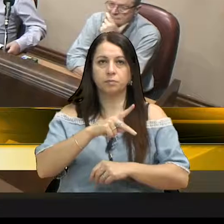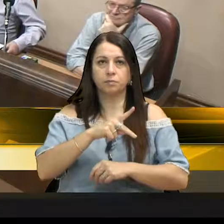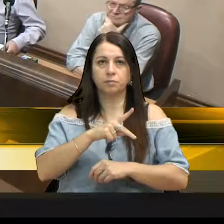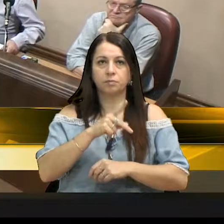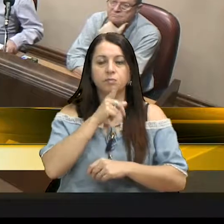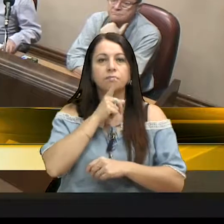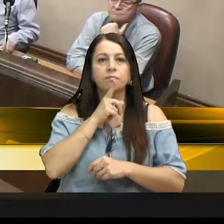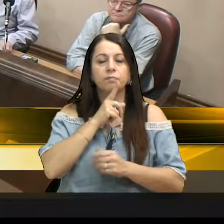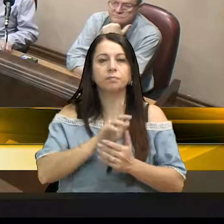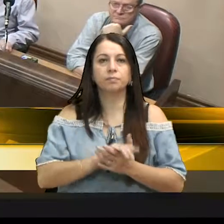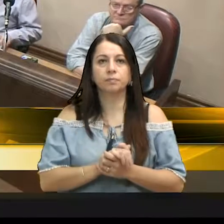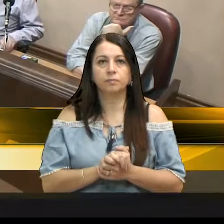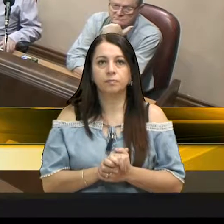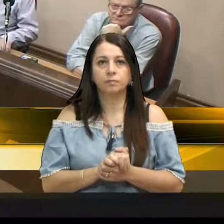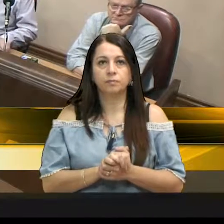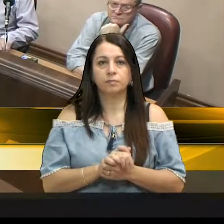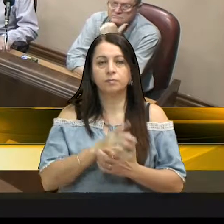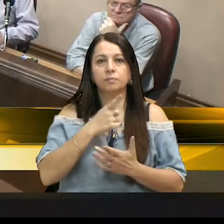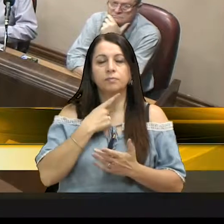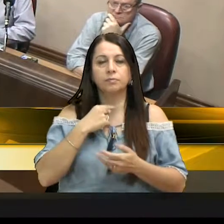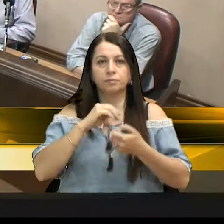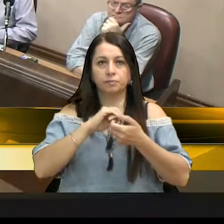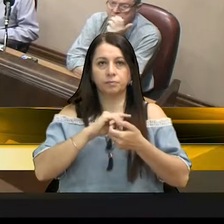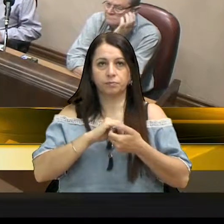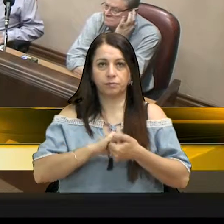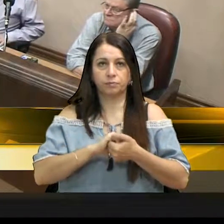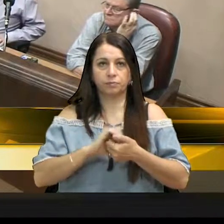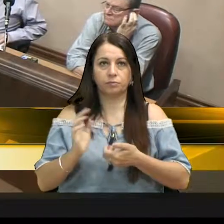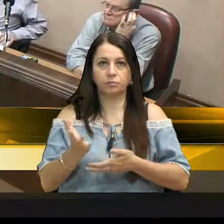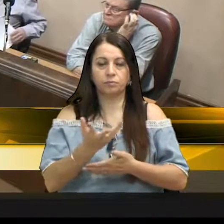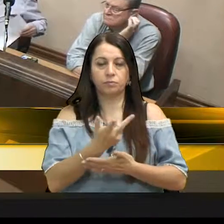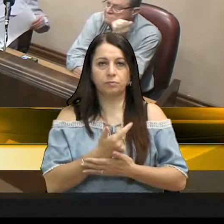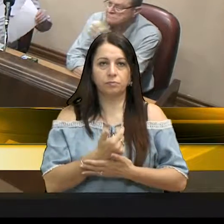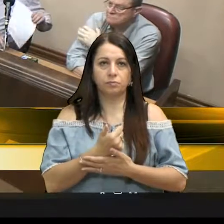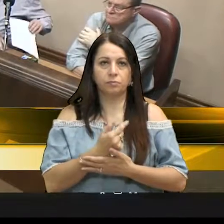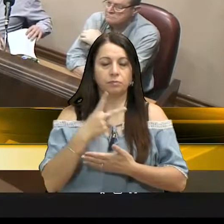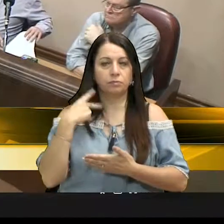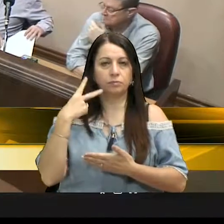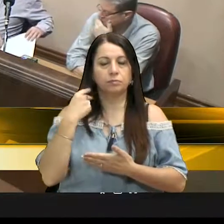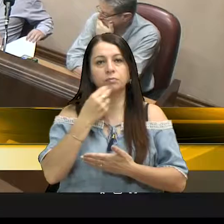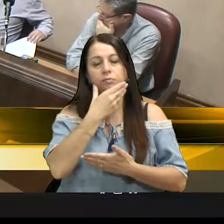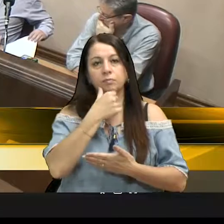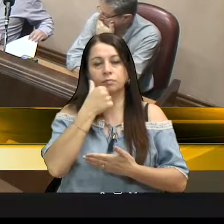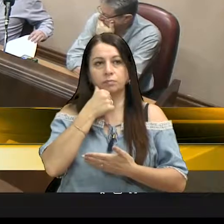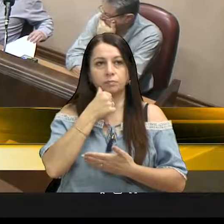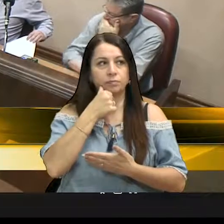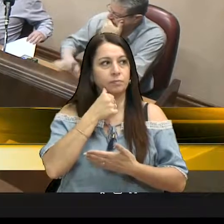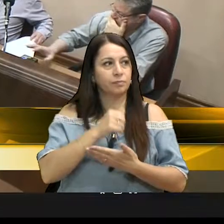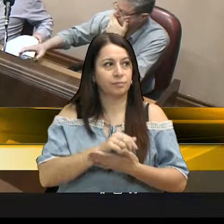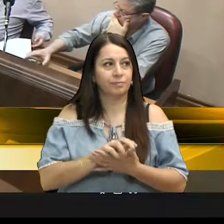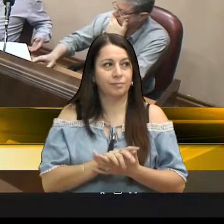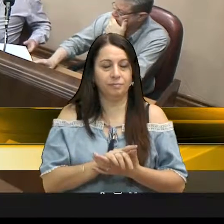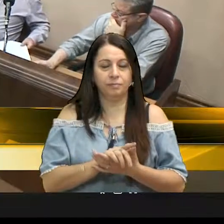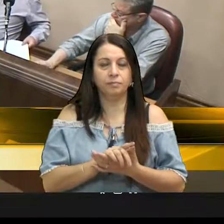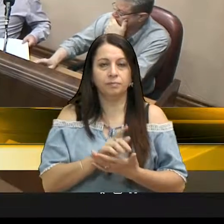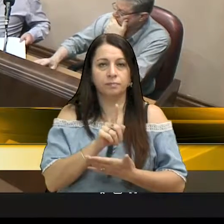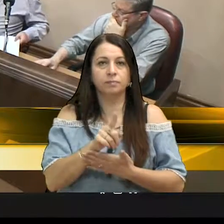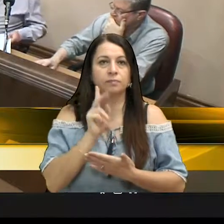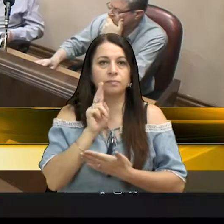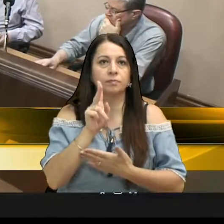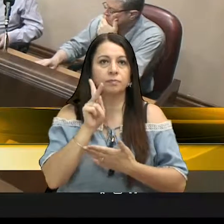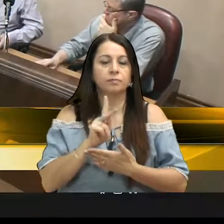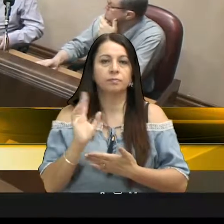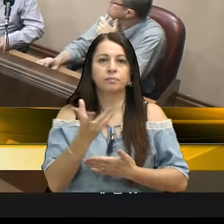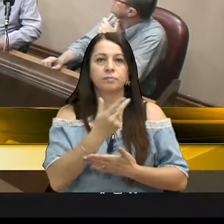uma transmissão ainda em caráter experimental para que no dia 1º de fevereiro, abertura do ano legislativo,